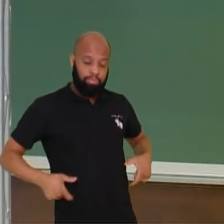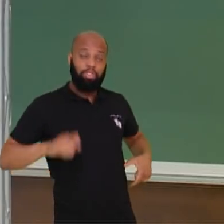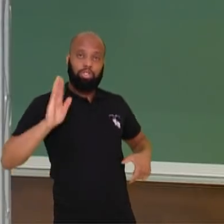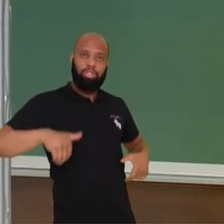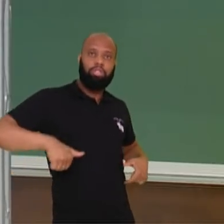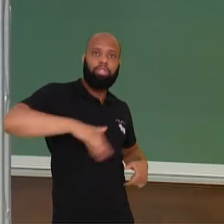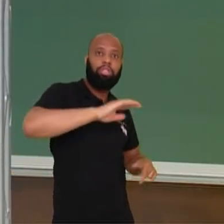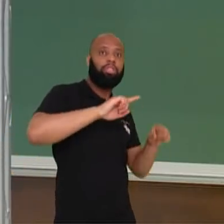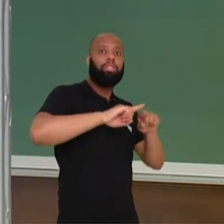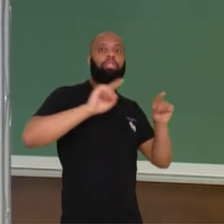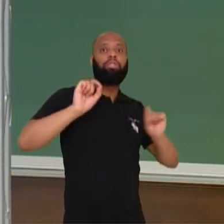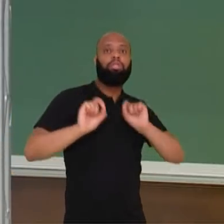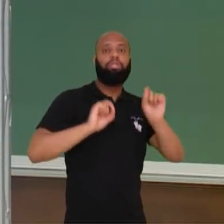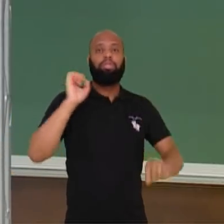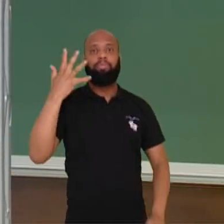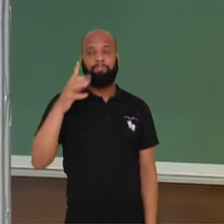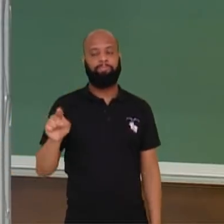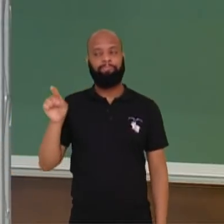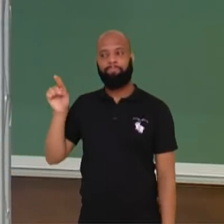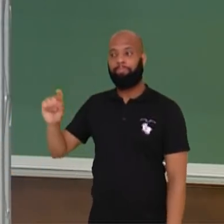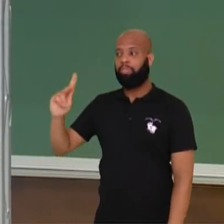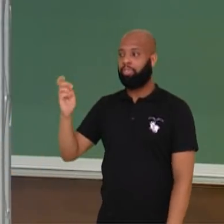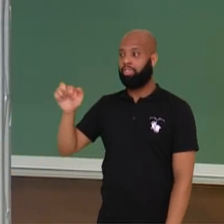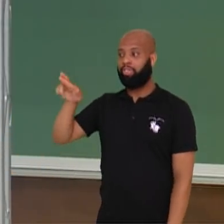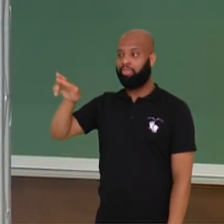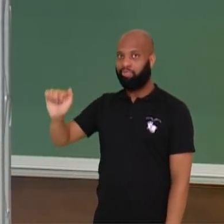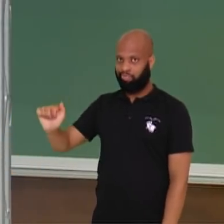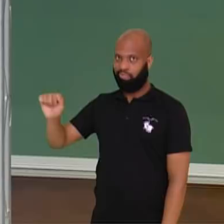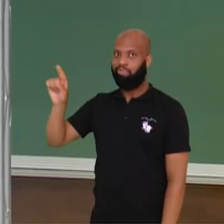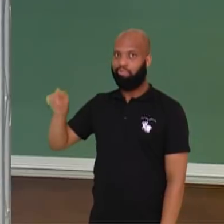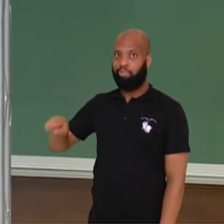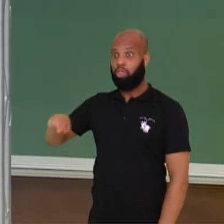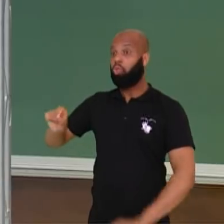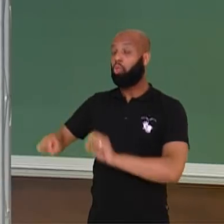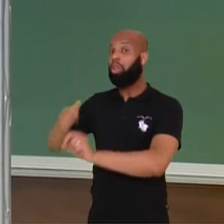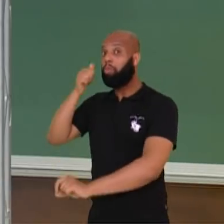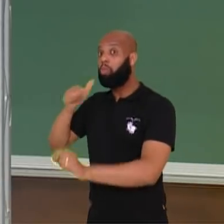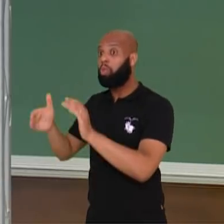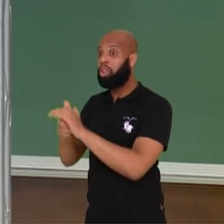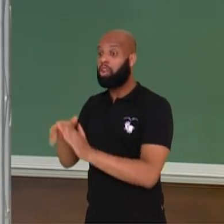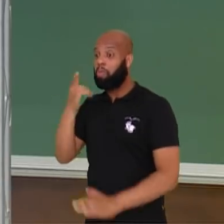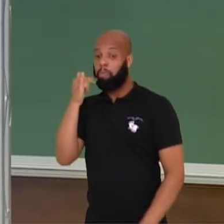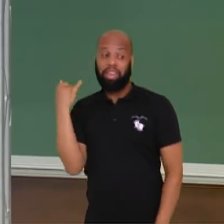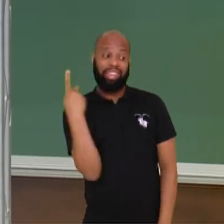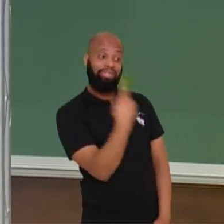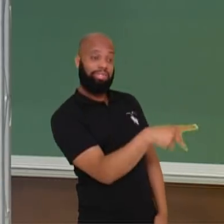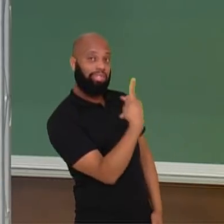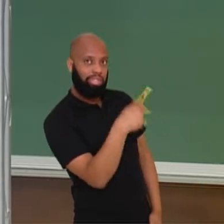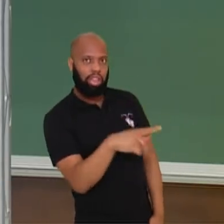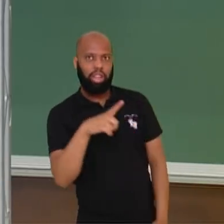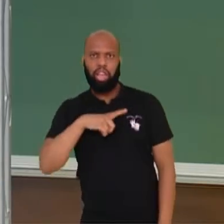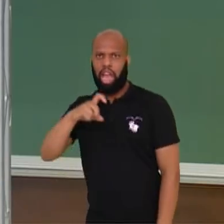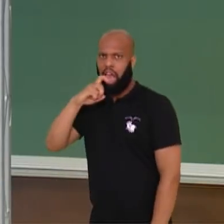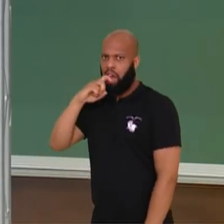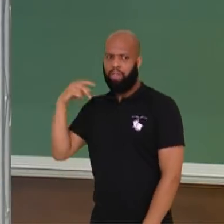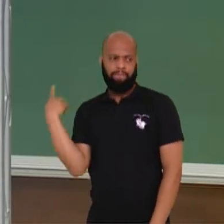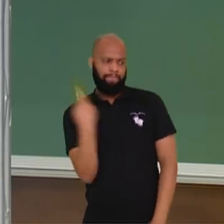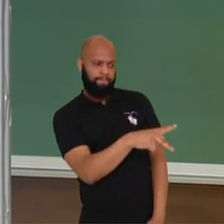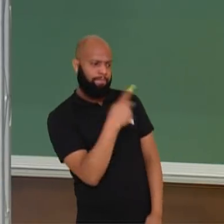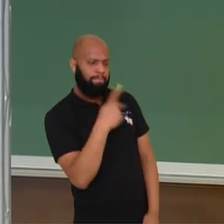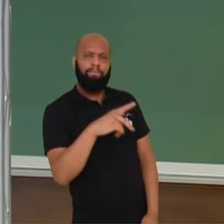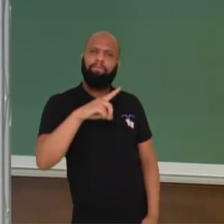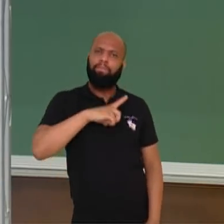cinto, mas acontece que Hera com H, a esposa de Zeus, com muita inveja do